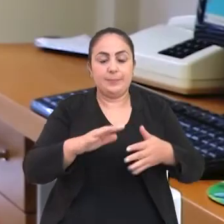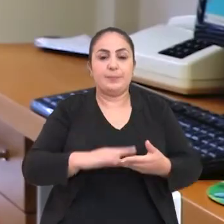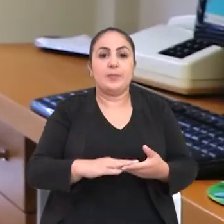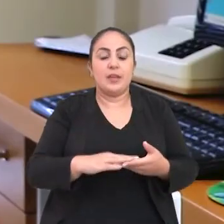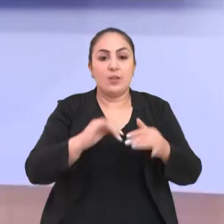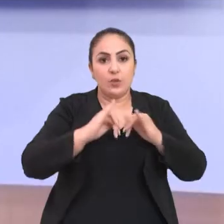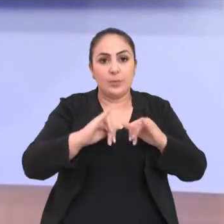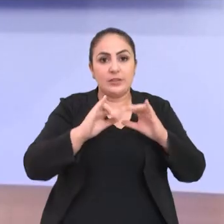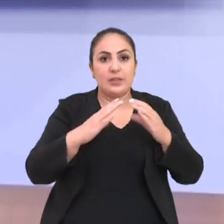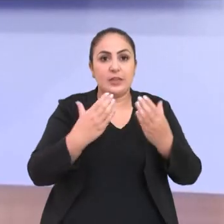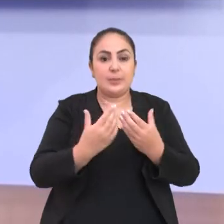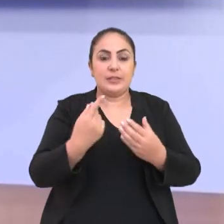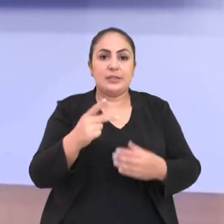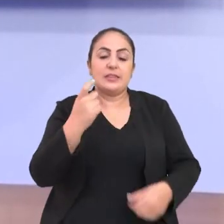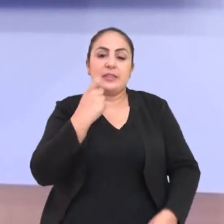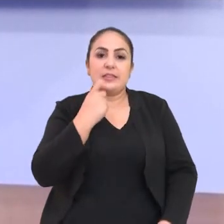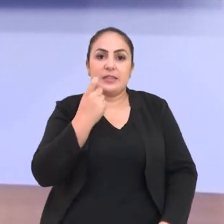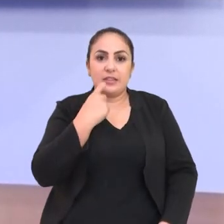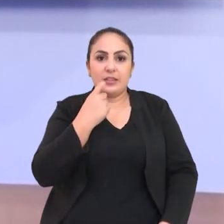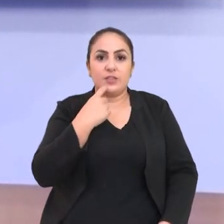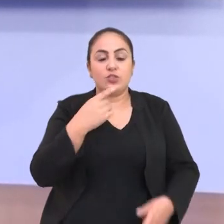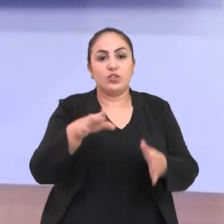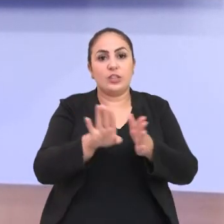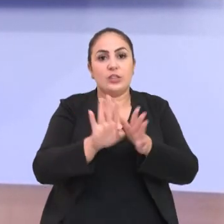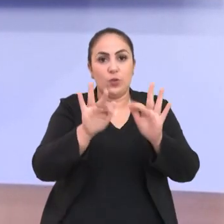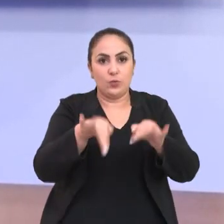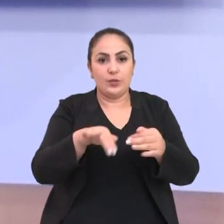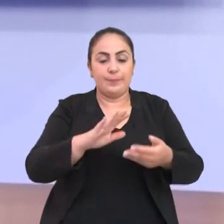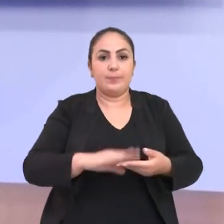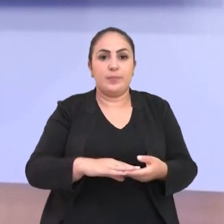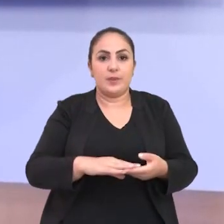épocas de pandemia. E o Jornal da Câmara desta